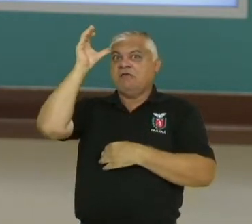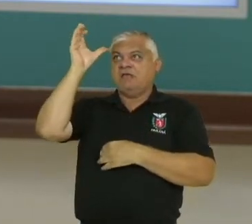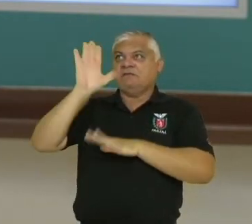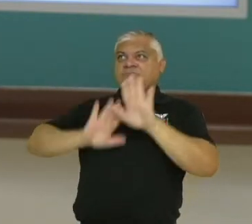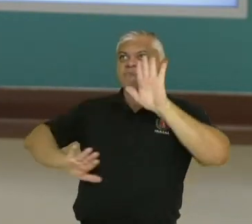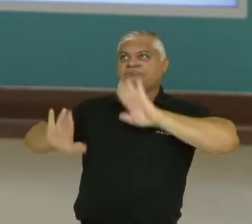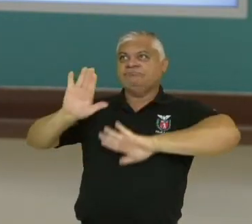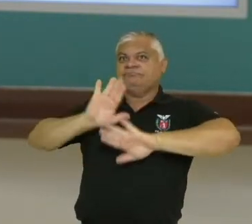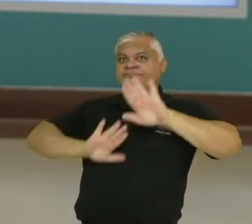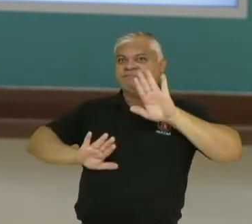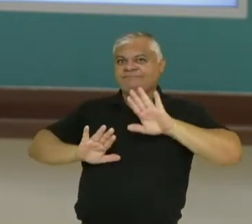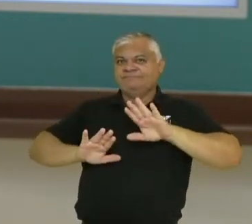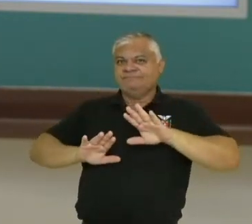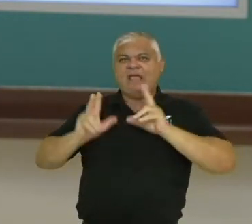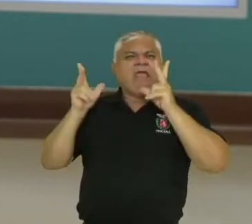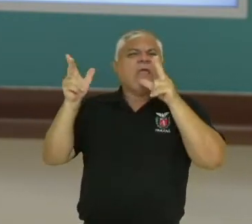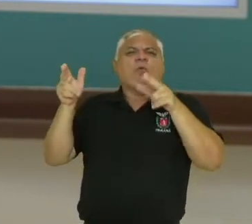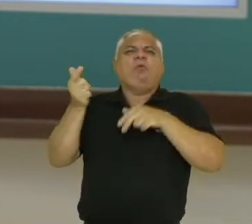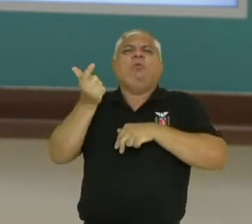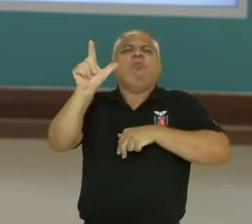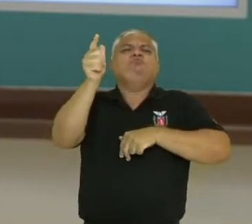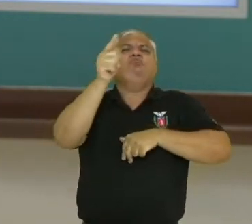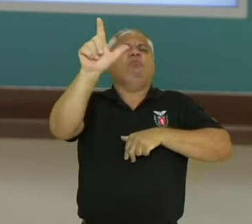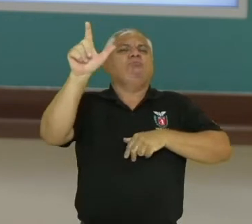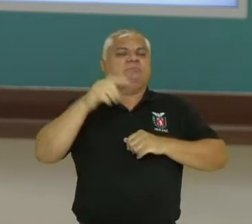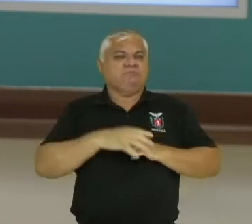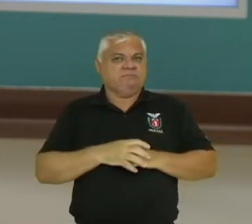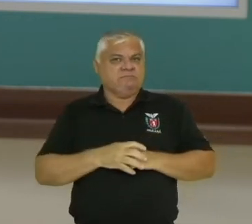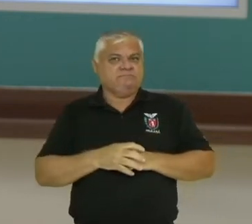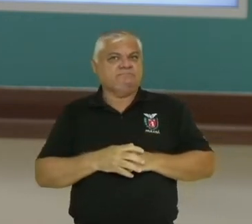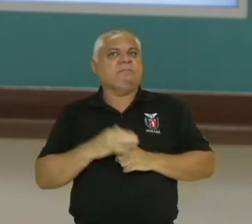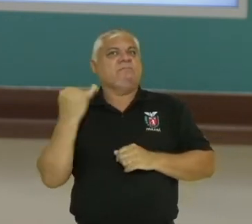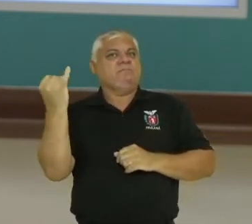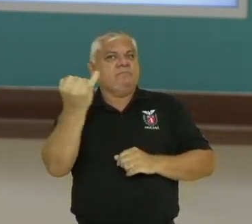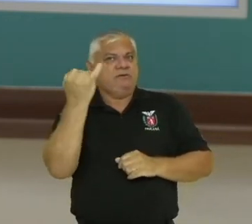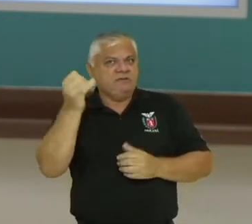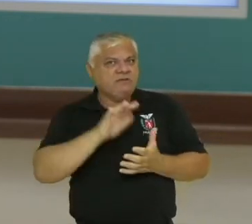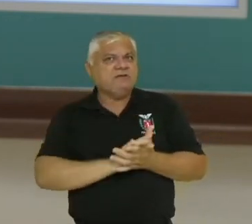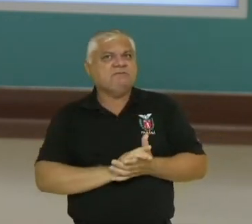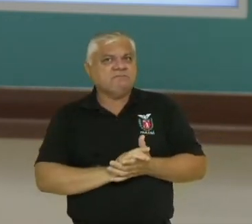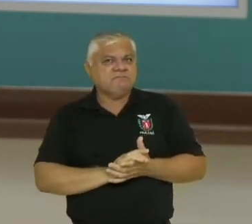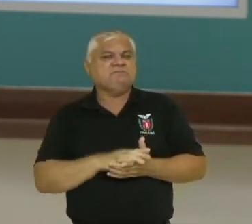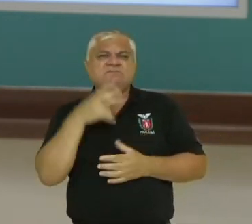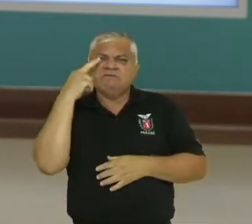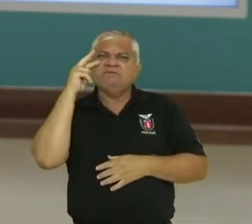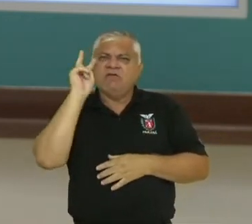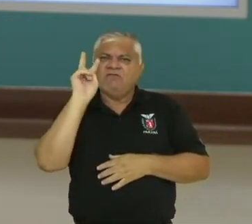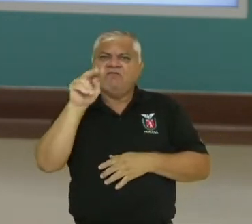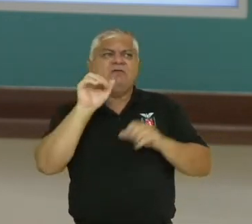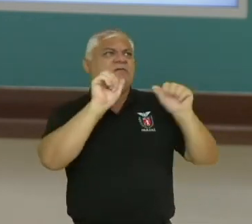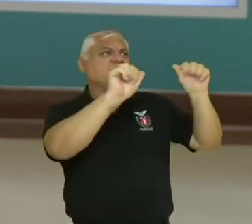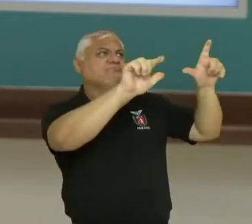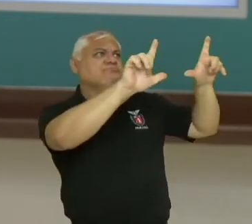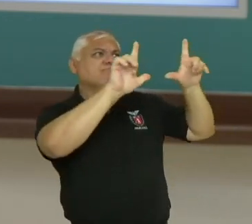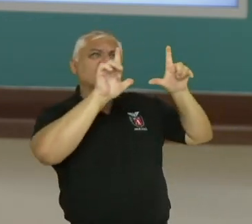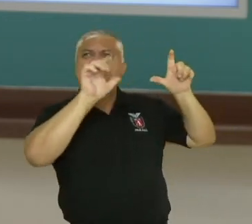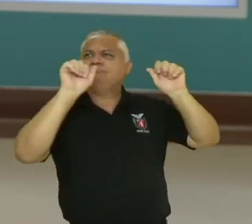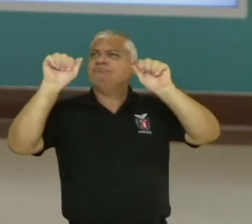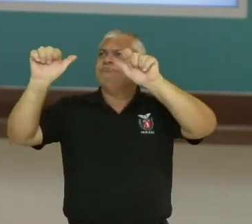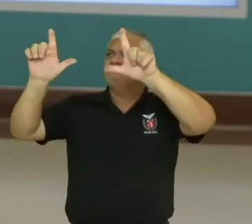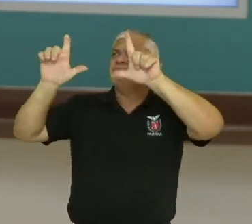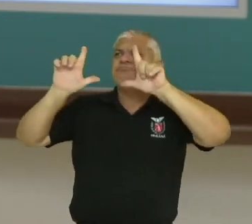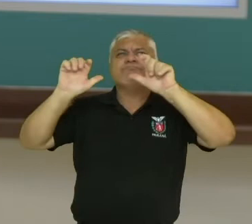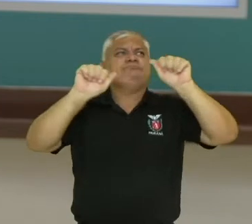mesmo. Esses cartazes são muito importantes. Você já deve ter visto esses cartazes espalhados na sua